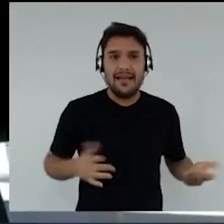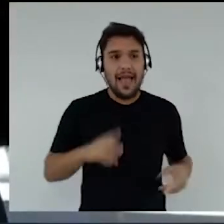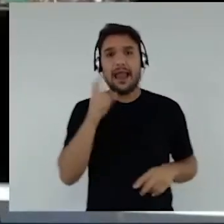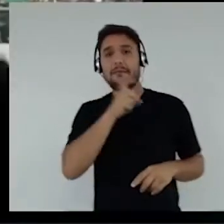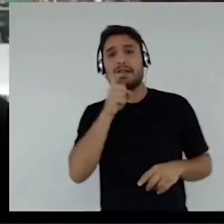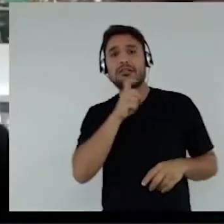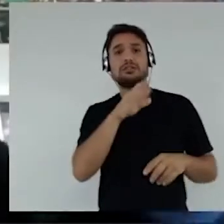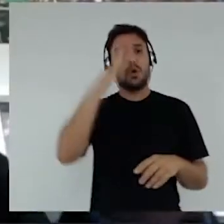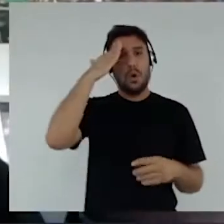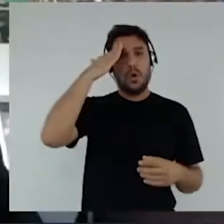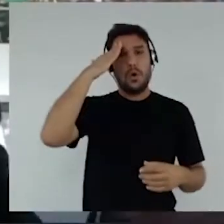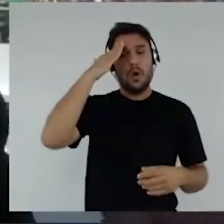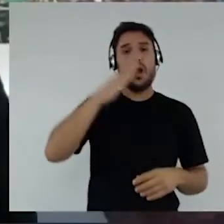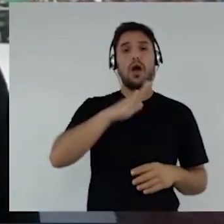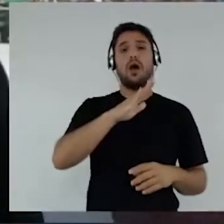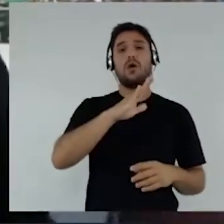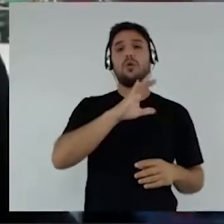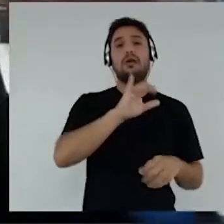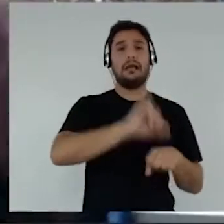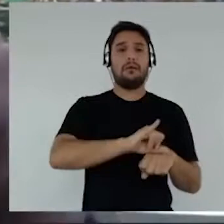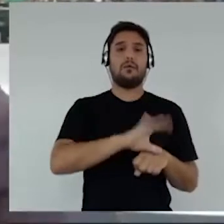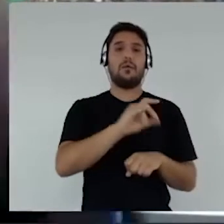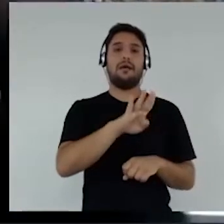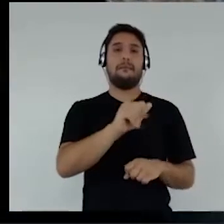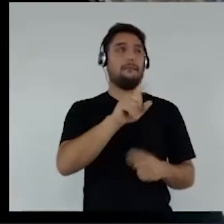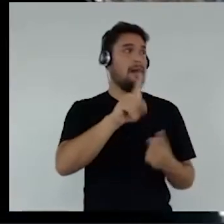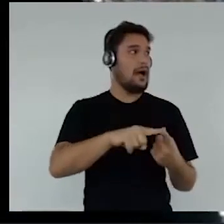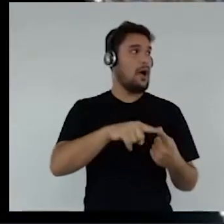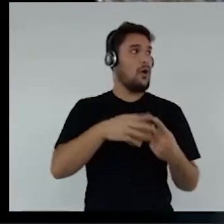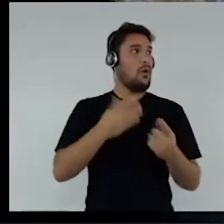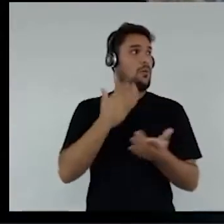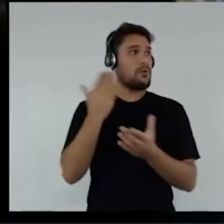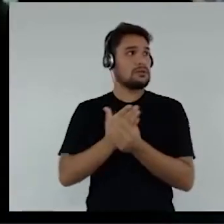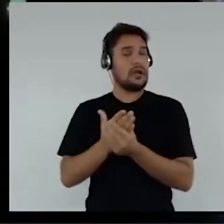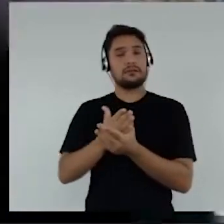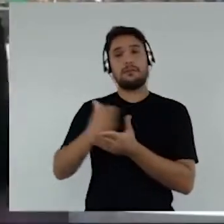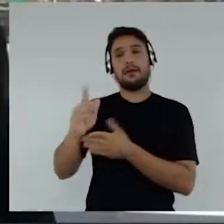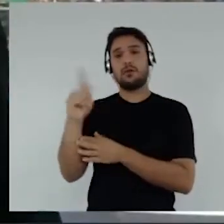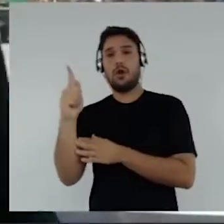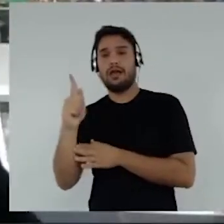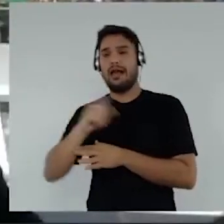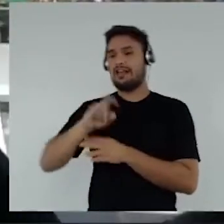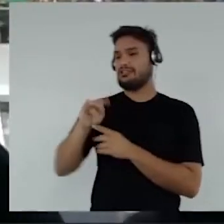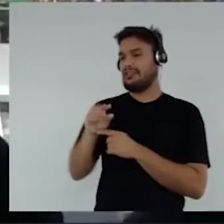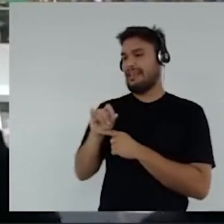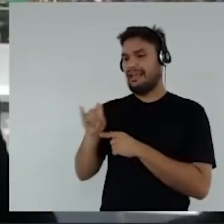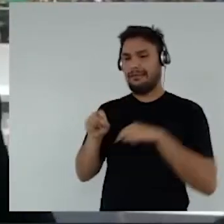em Cuiabá, o processo está correndo em Goiânia, o advogado está participando em Jataí.